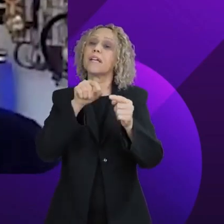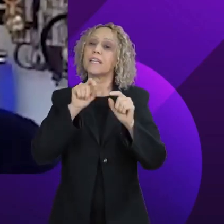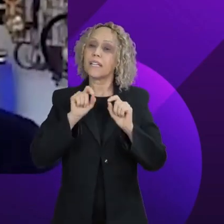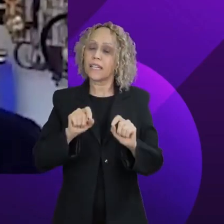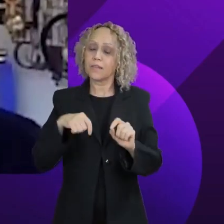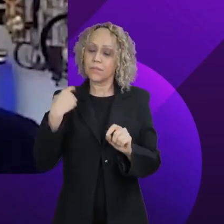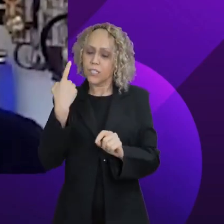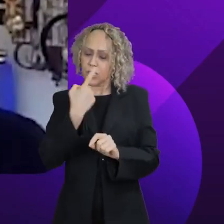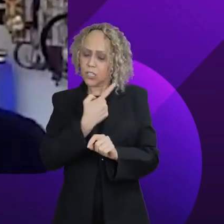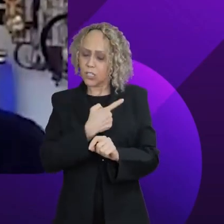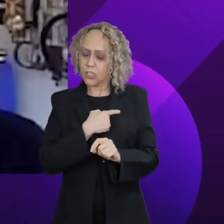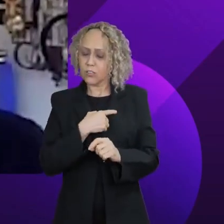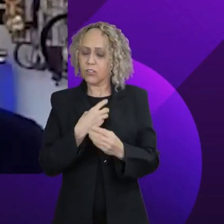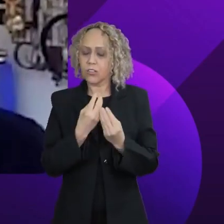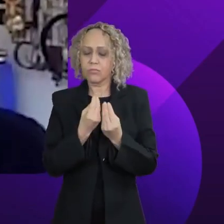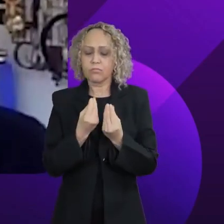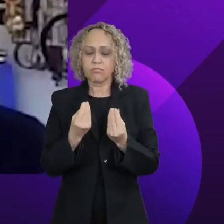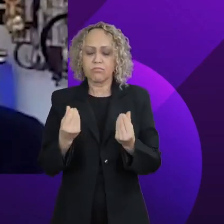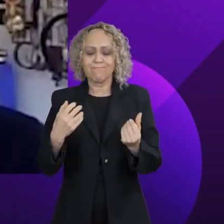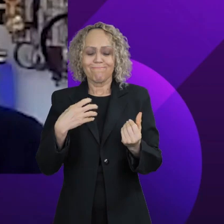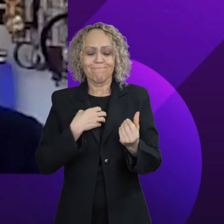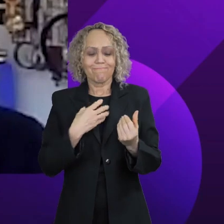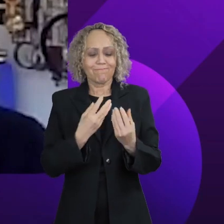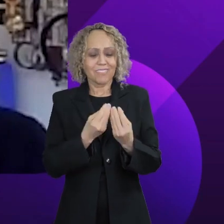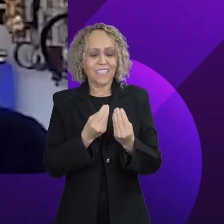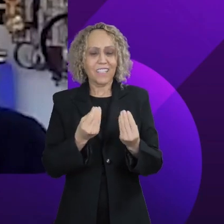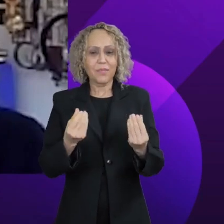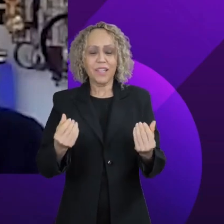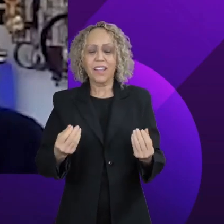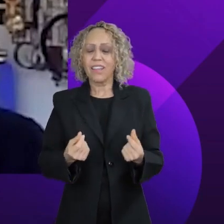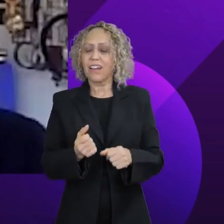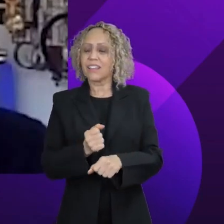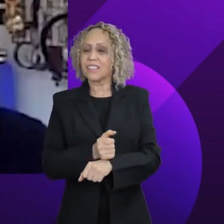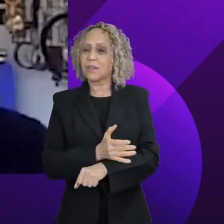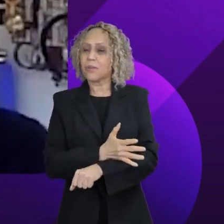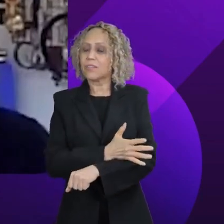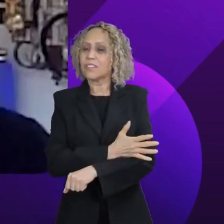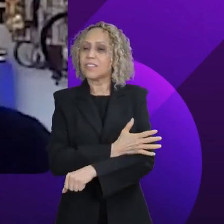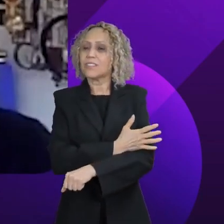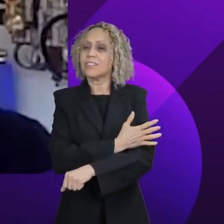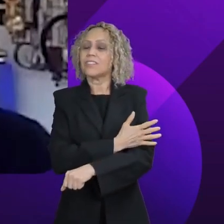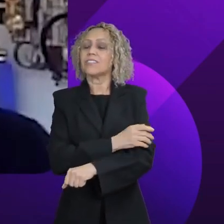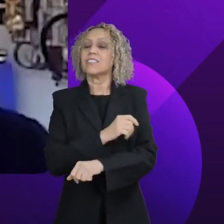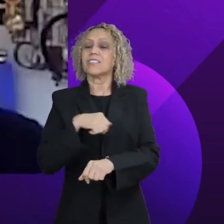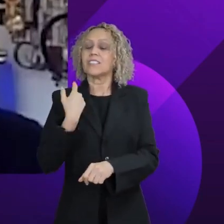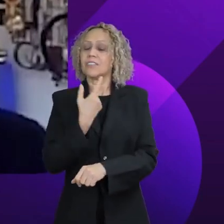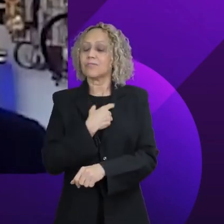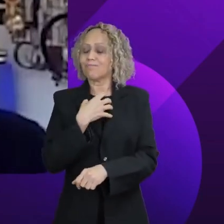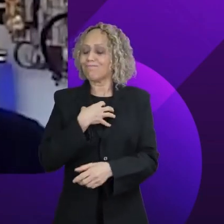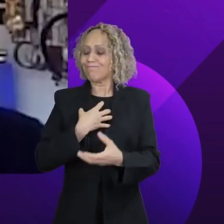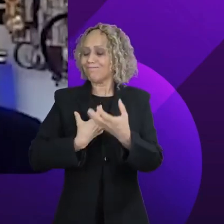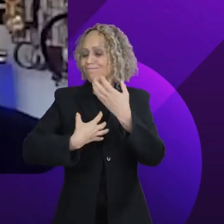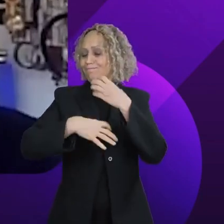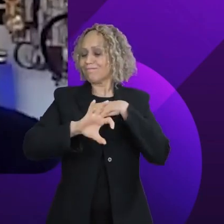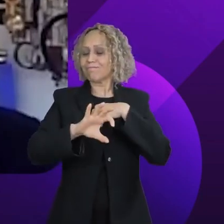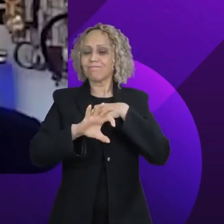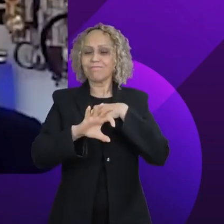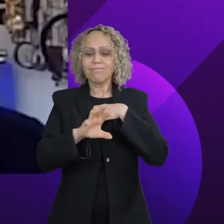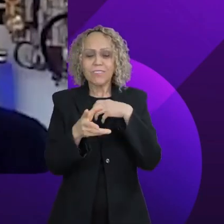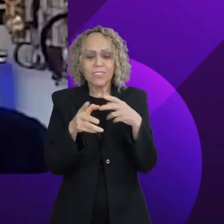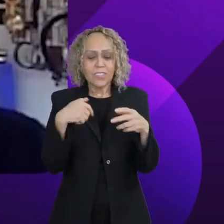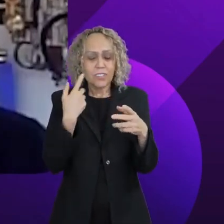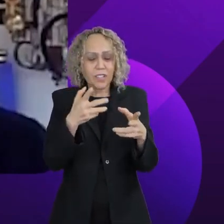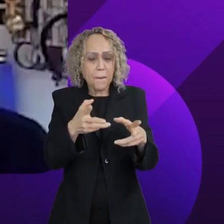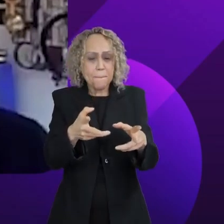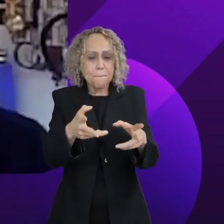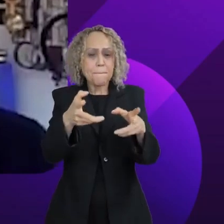aguce a sensibilidade e que isso possa nos levar a perceber de que